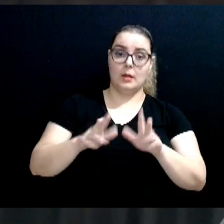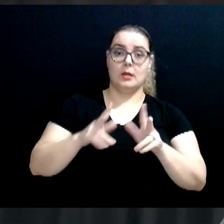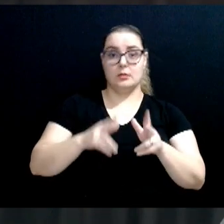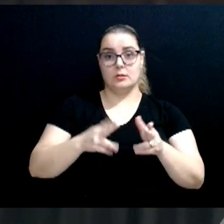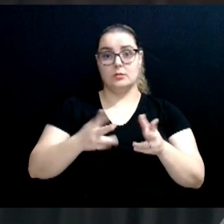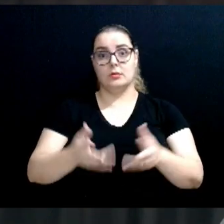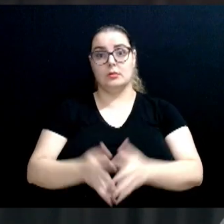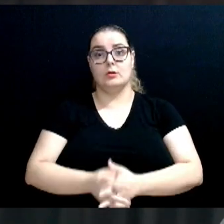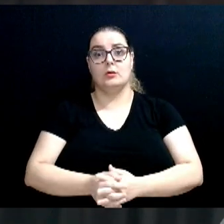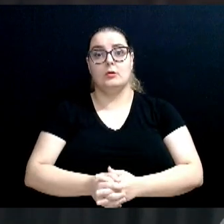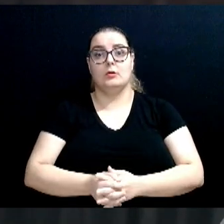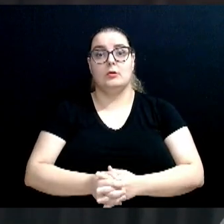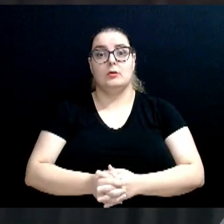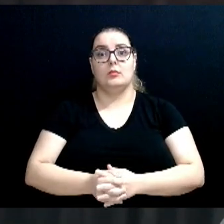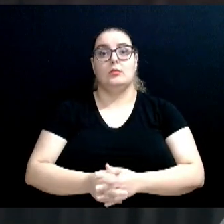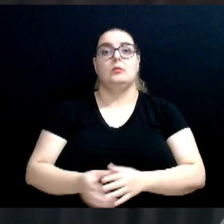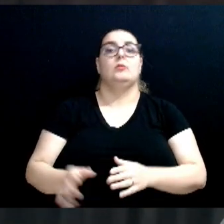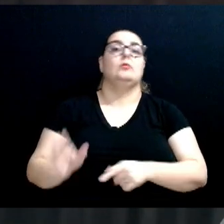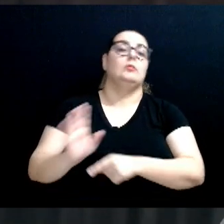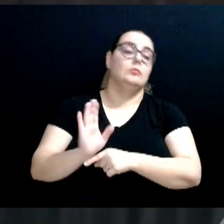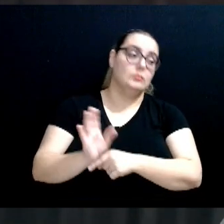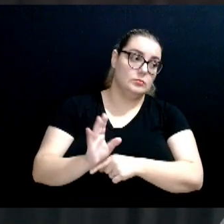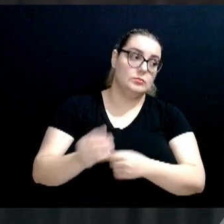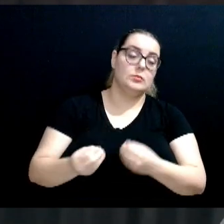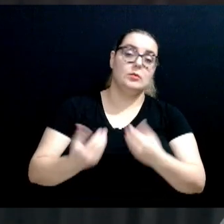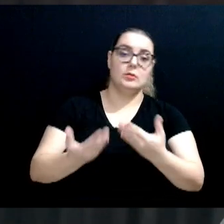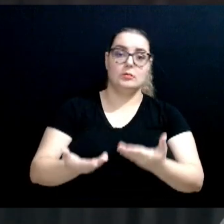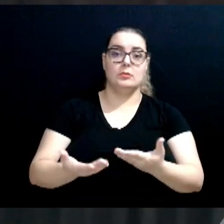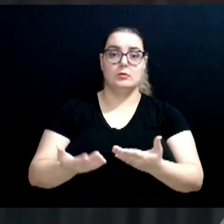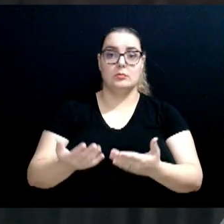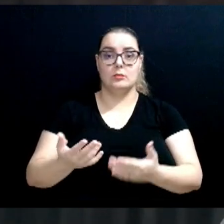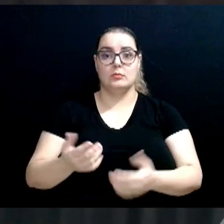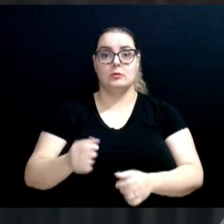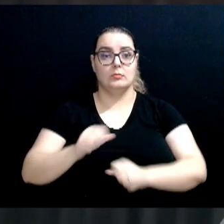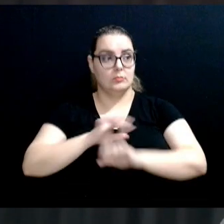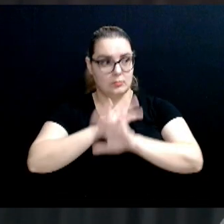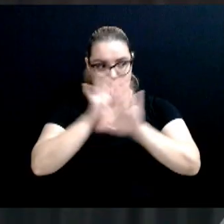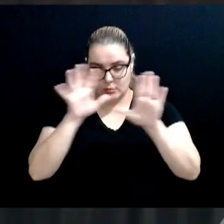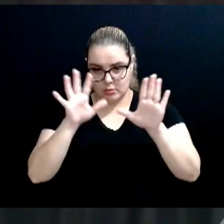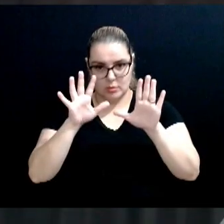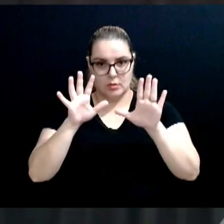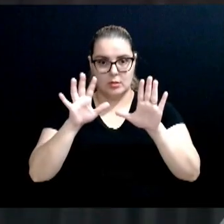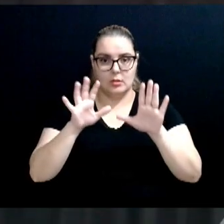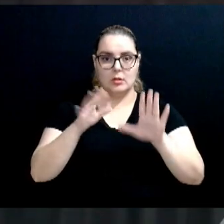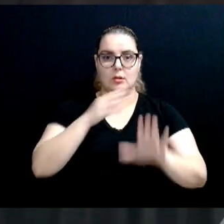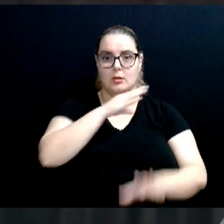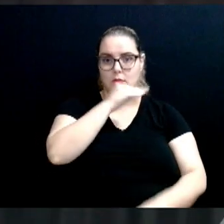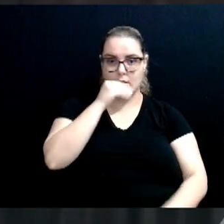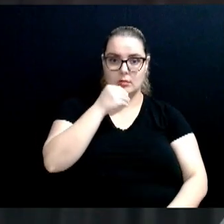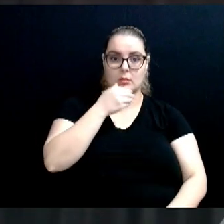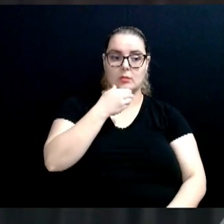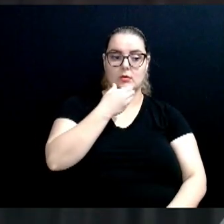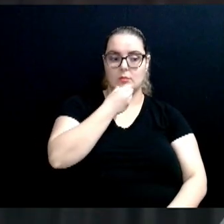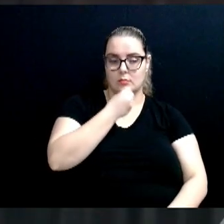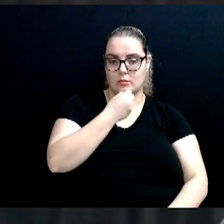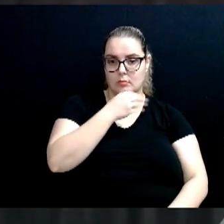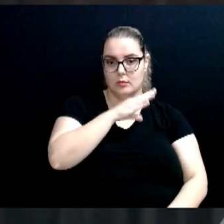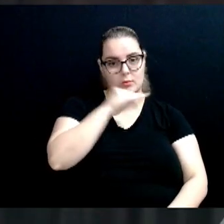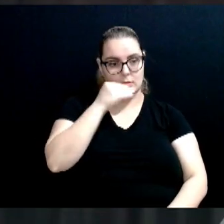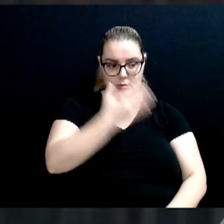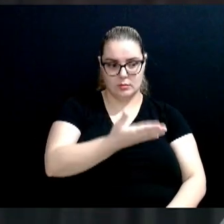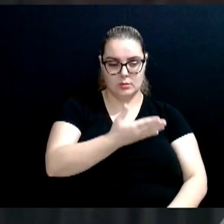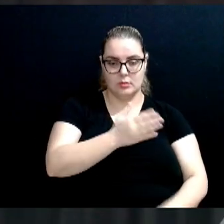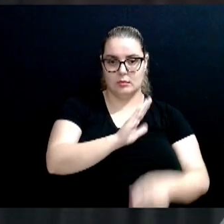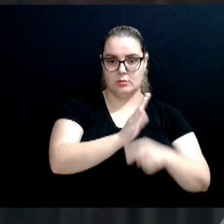o filme traz ali uma ilustração muito clara de que aquele adolescente do filme, ele queria uma atenção, mas para que